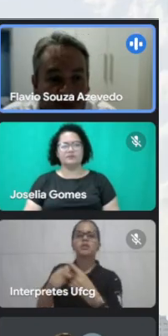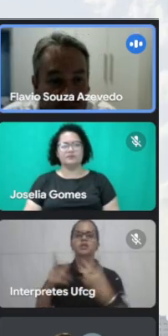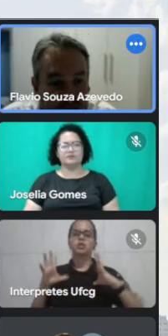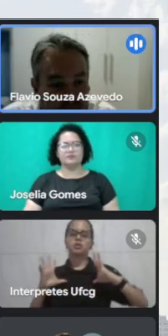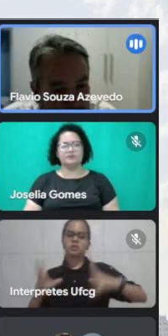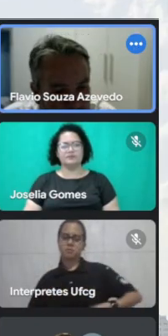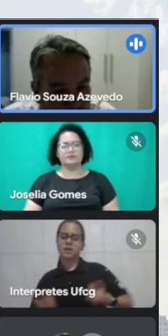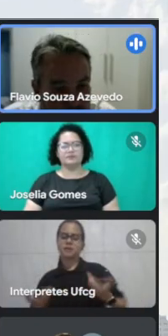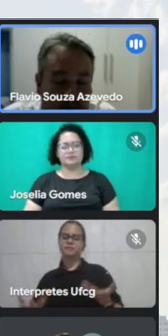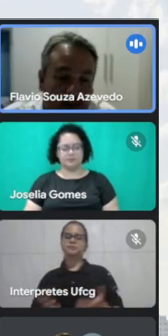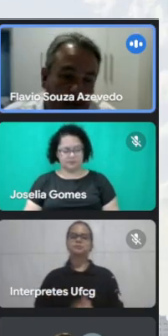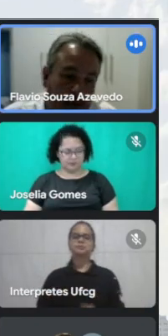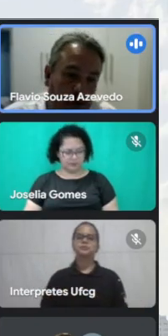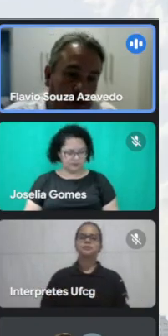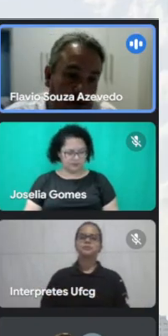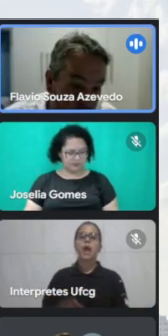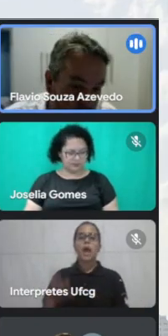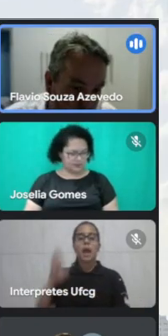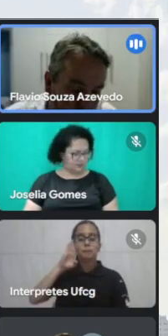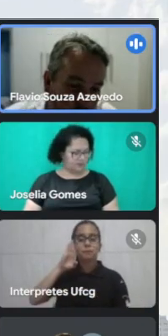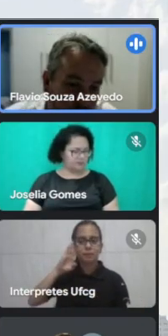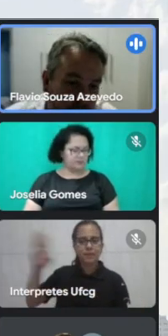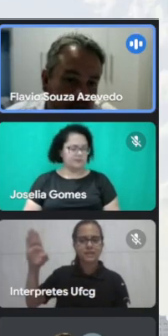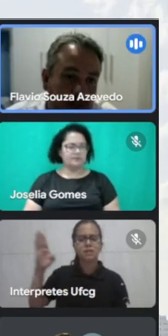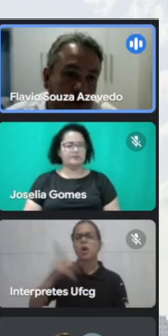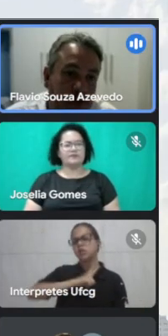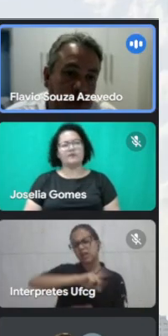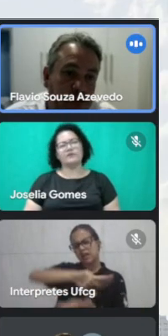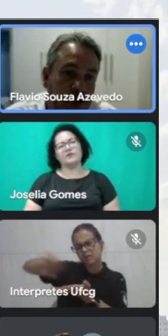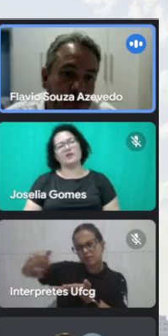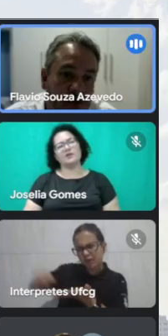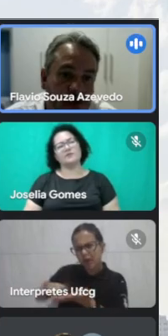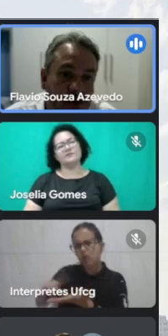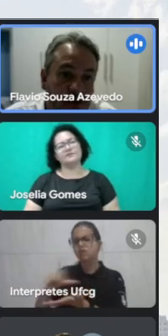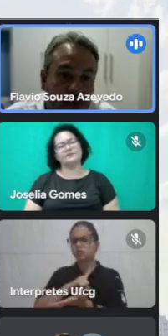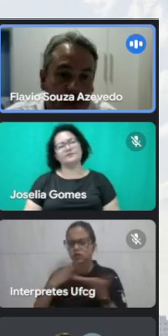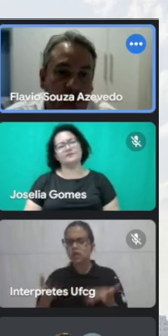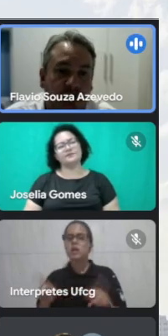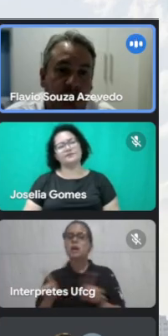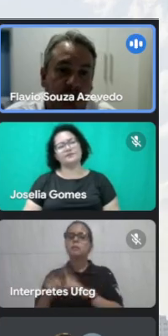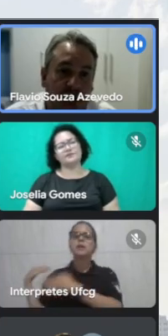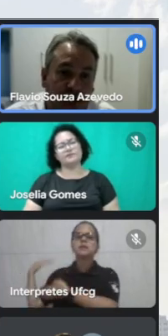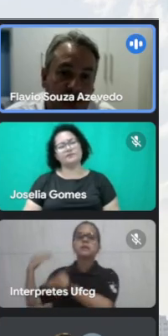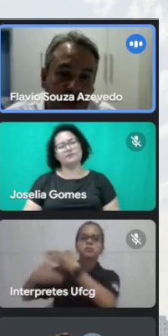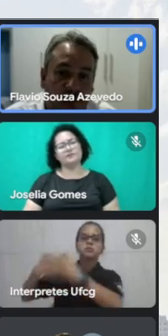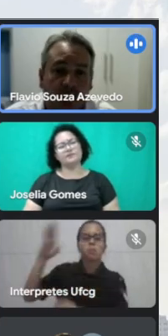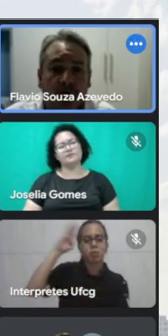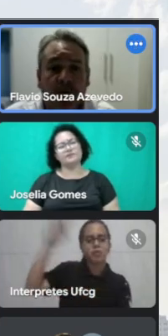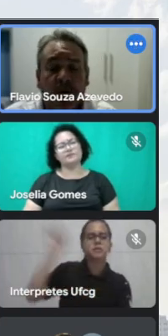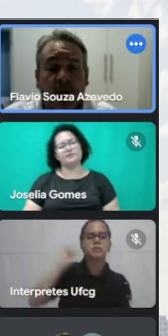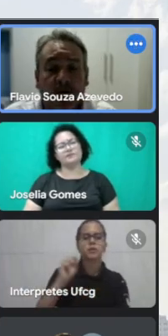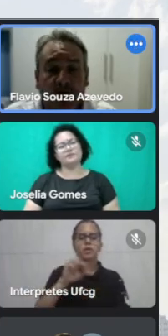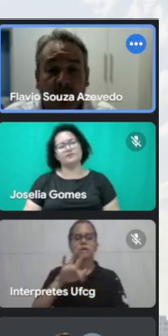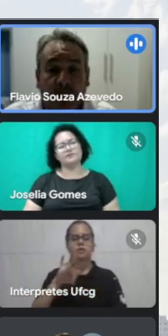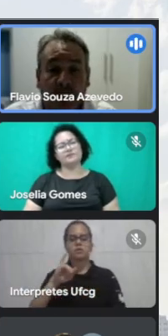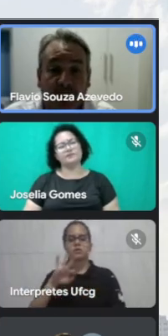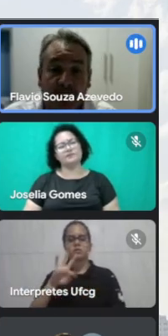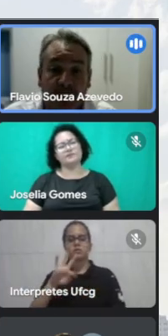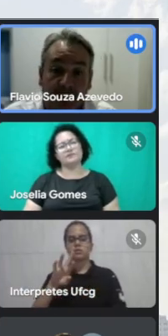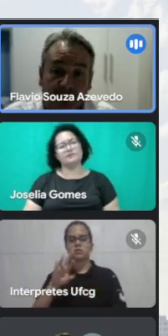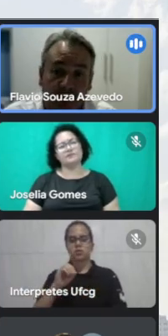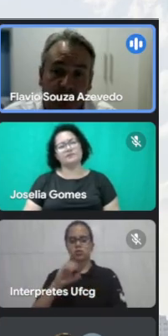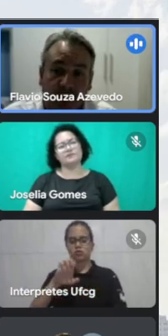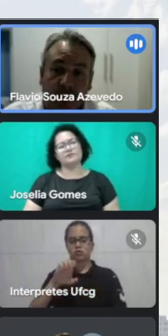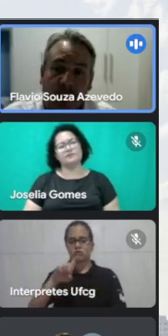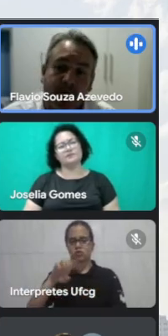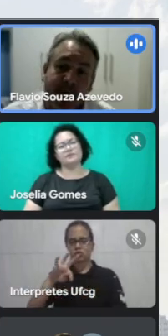Então, os principais, né, existem outros processos, mas os principais processos são esses, né? A fitoextração é um mecanismo